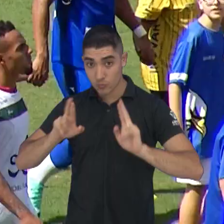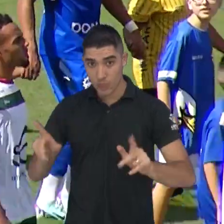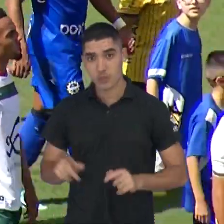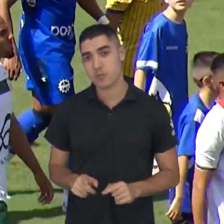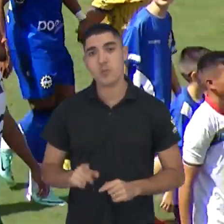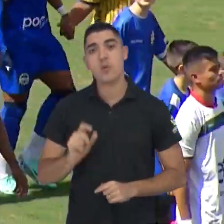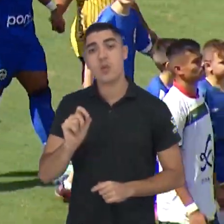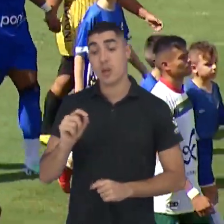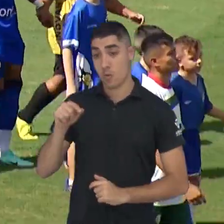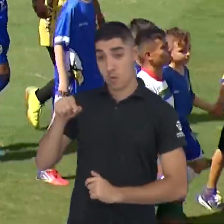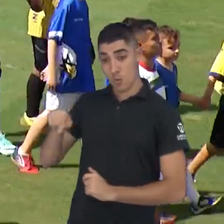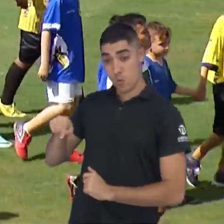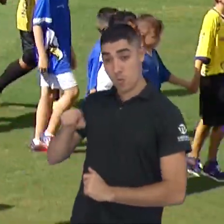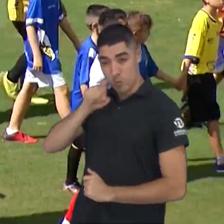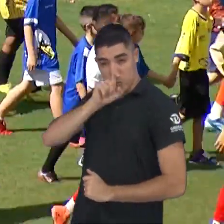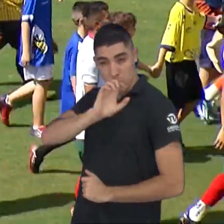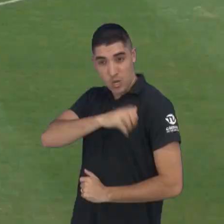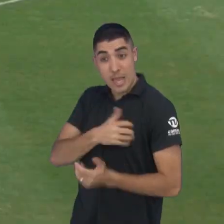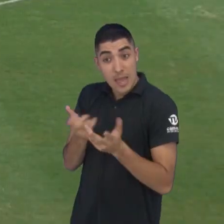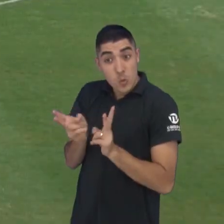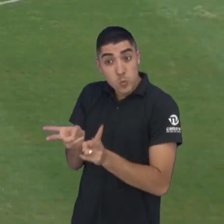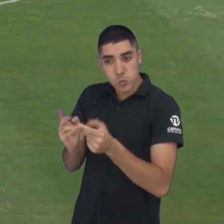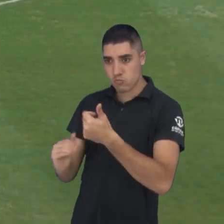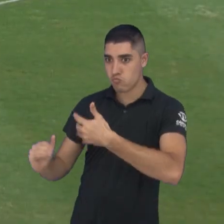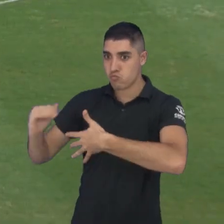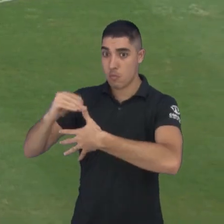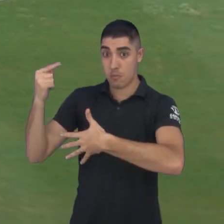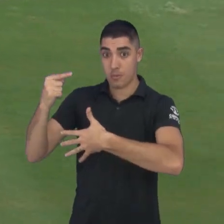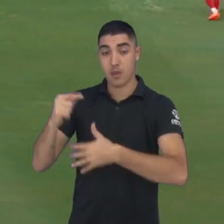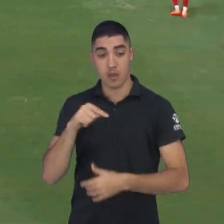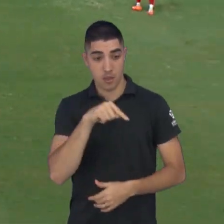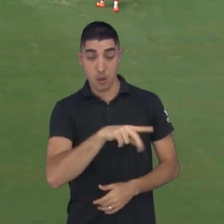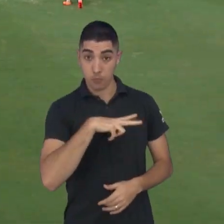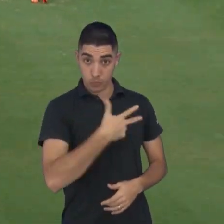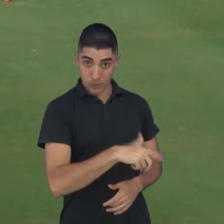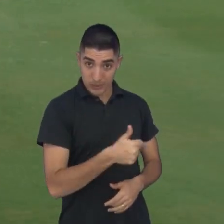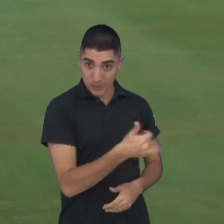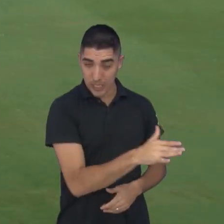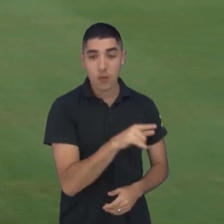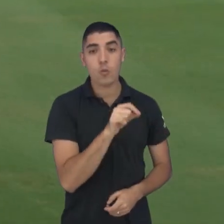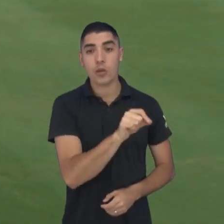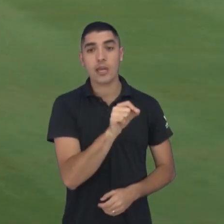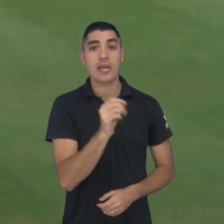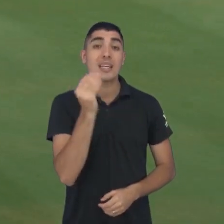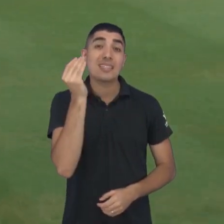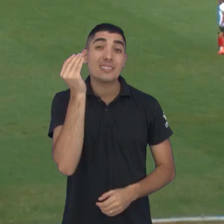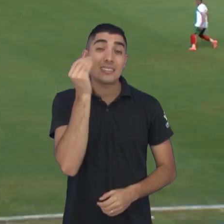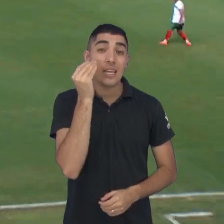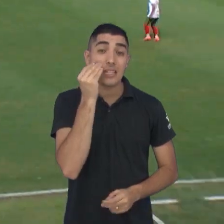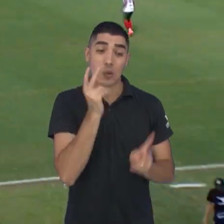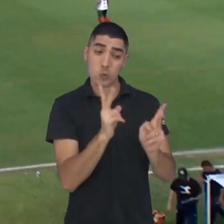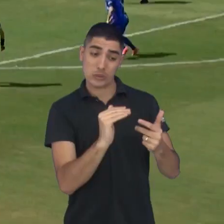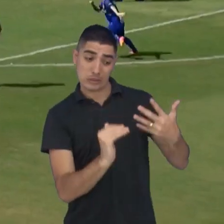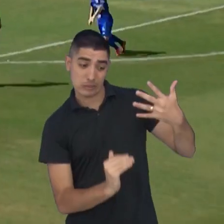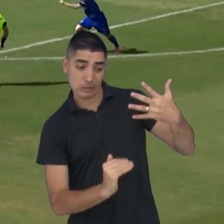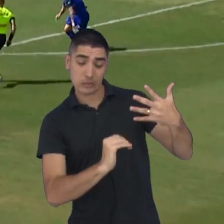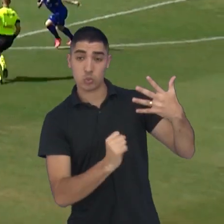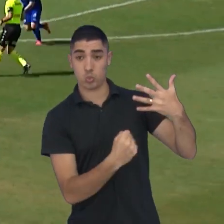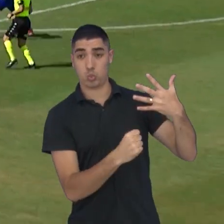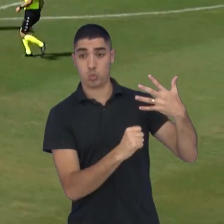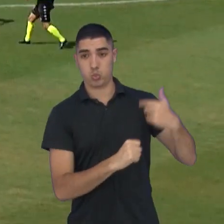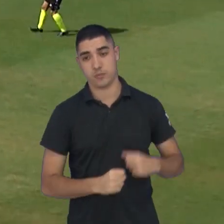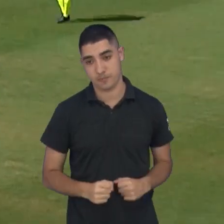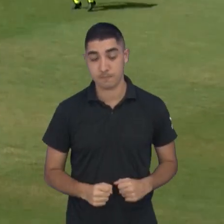Vale buscava se manter na liderança, a Lusa Santista tentava não sair do G8 da competição. Por